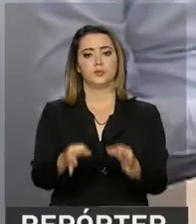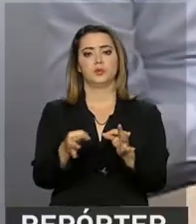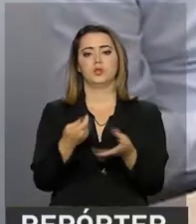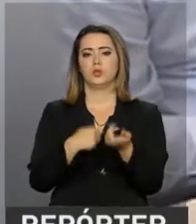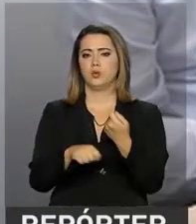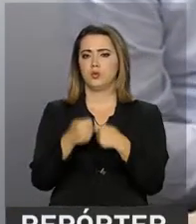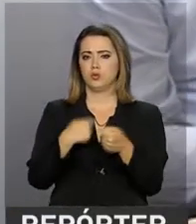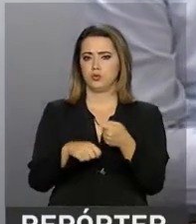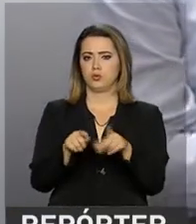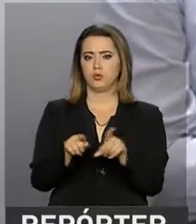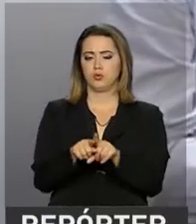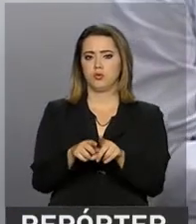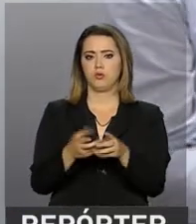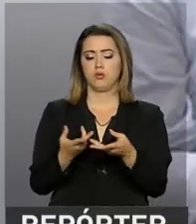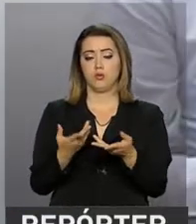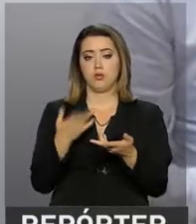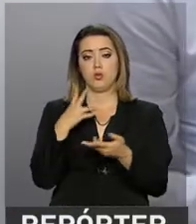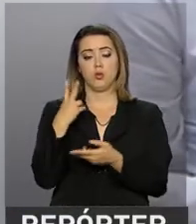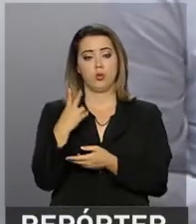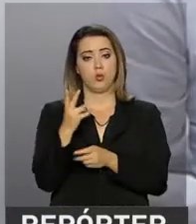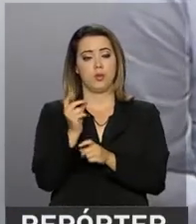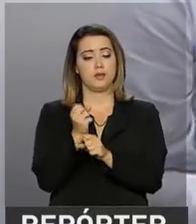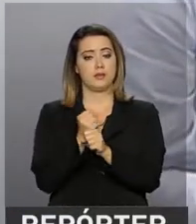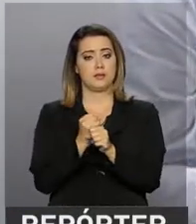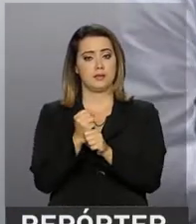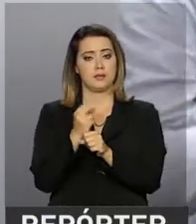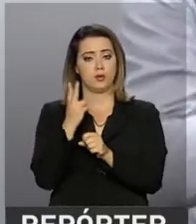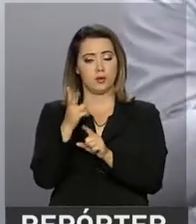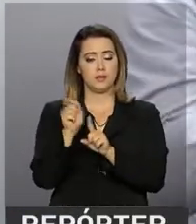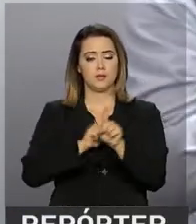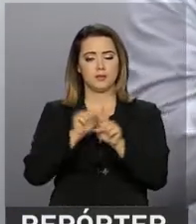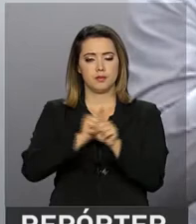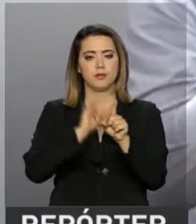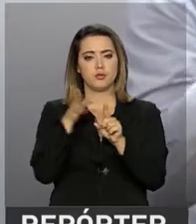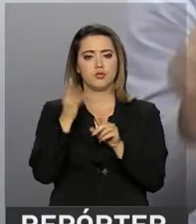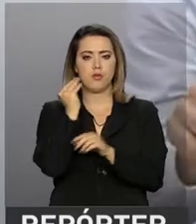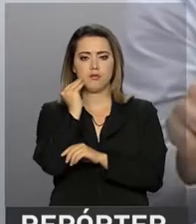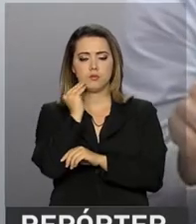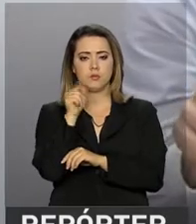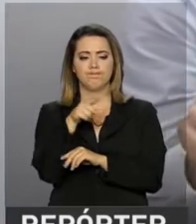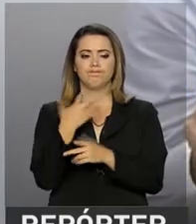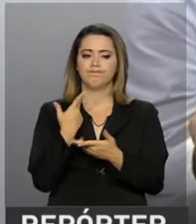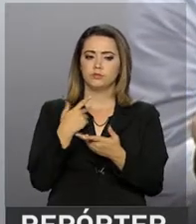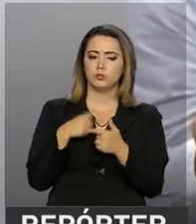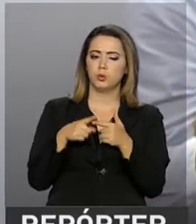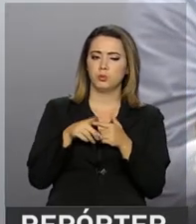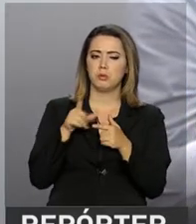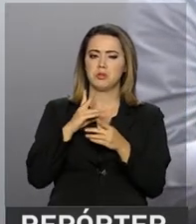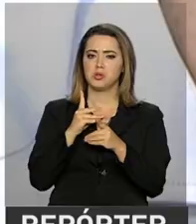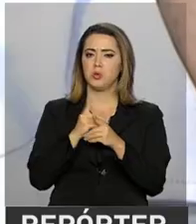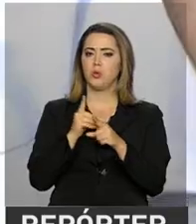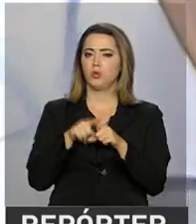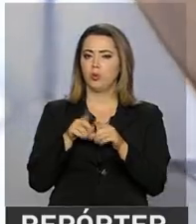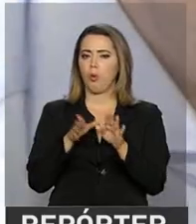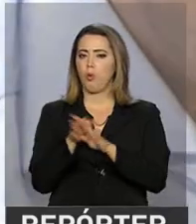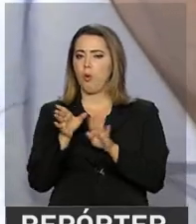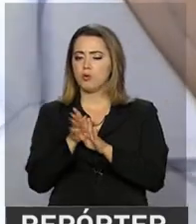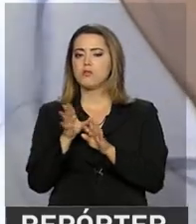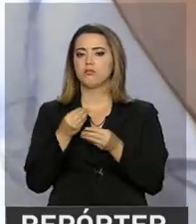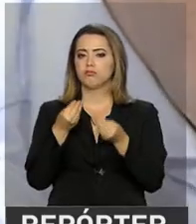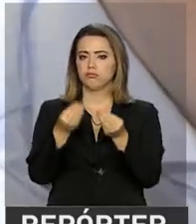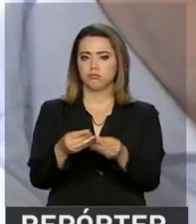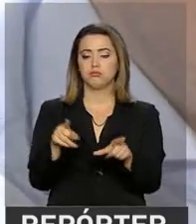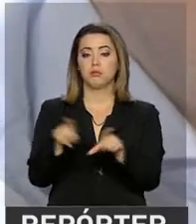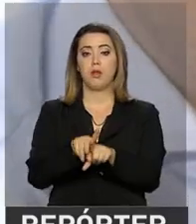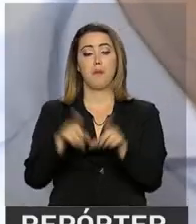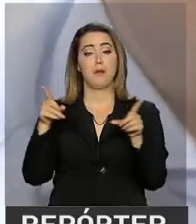coordena uma equipe que há dois meses testa o e social deficiências foram encontradas e melhorias sugeridas para ele o